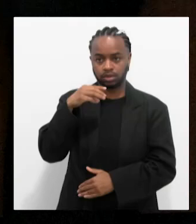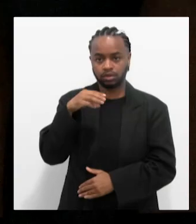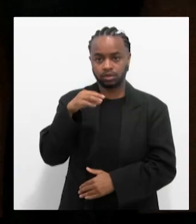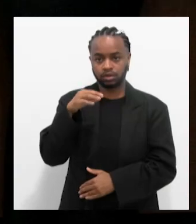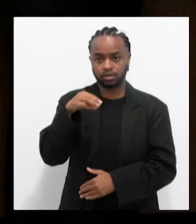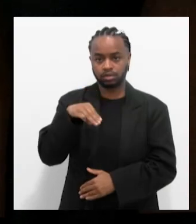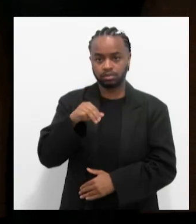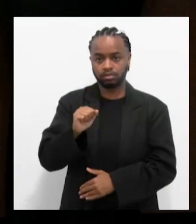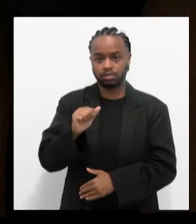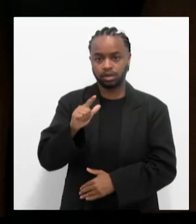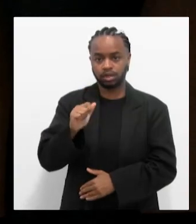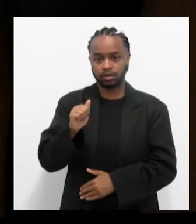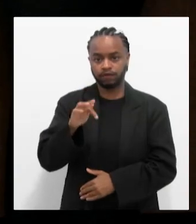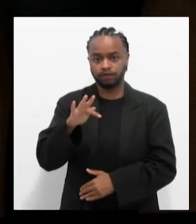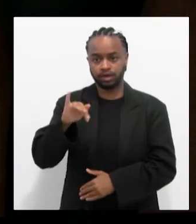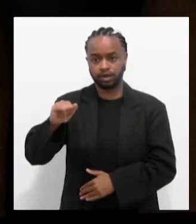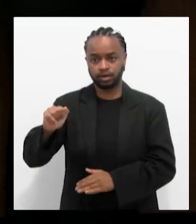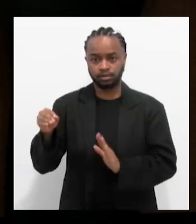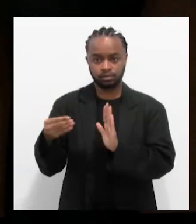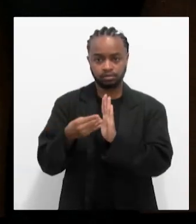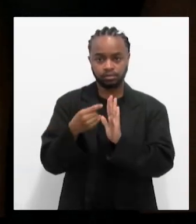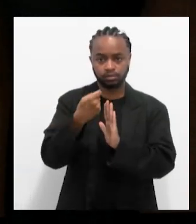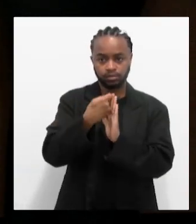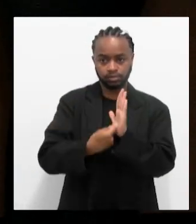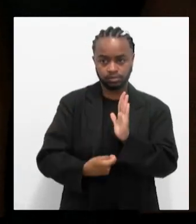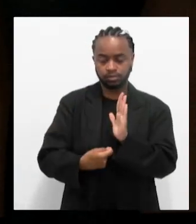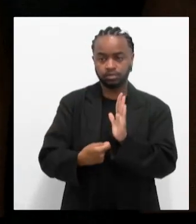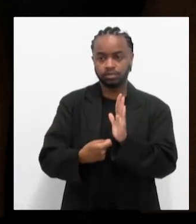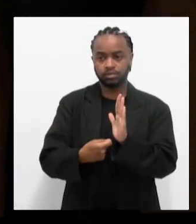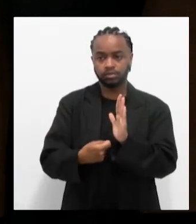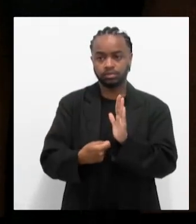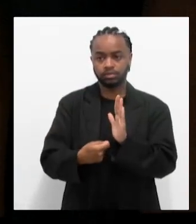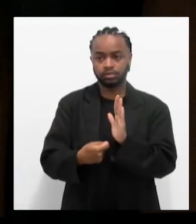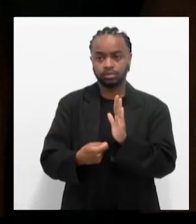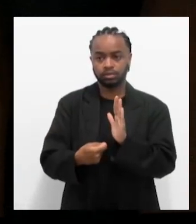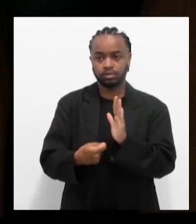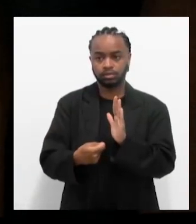Malafaia, incorporando ao texto, e